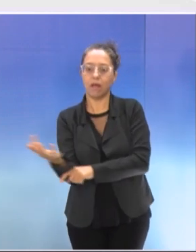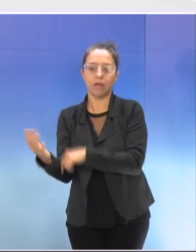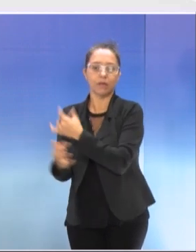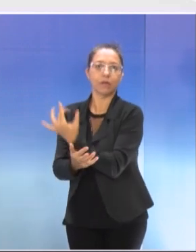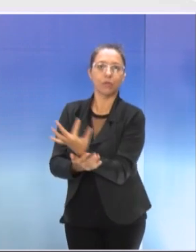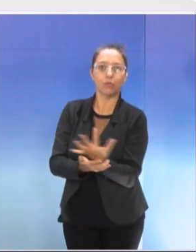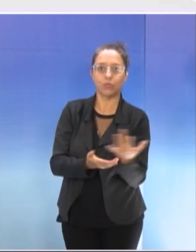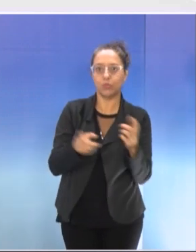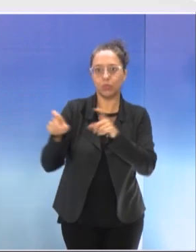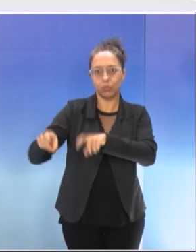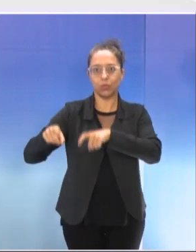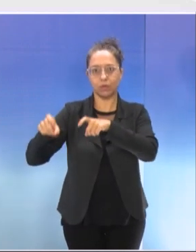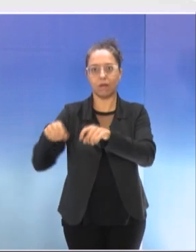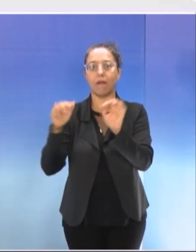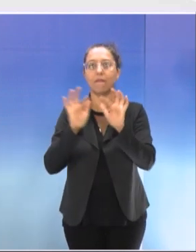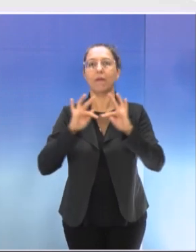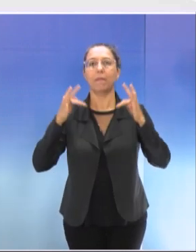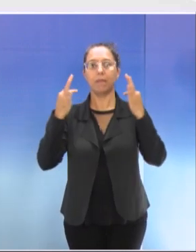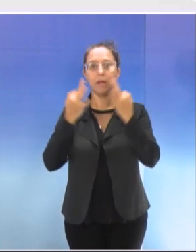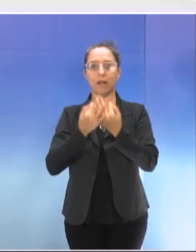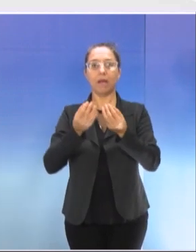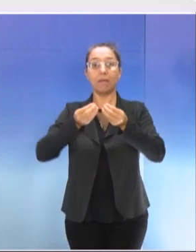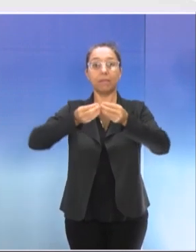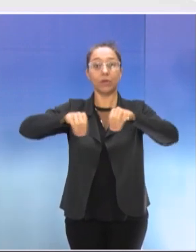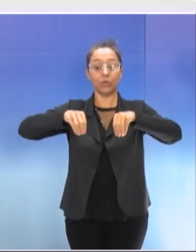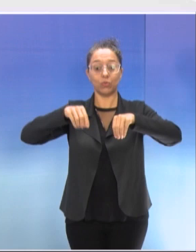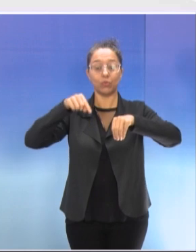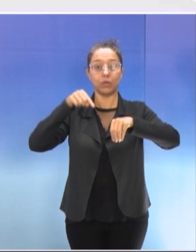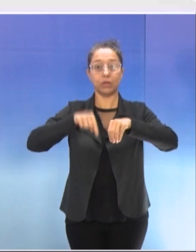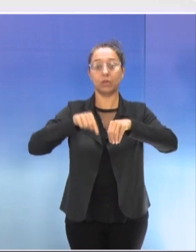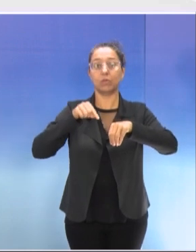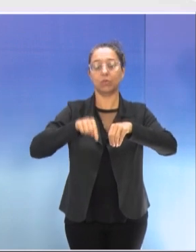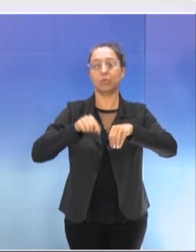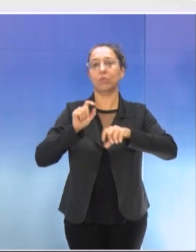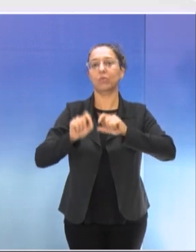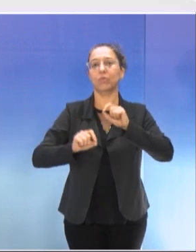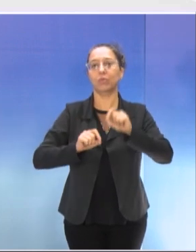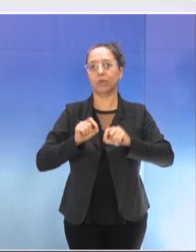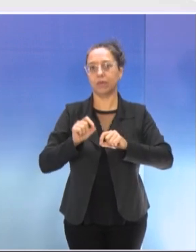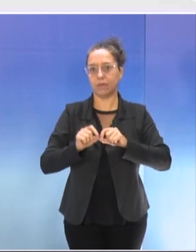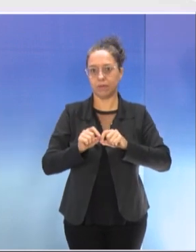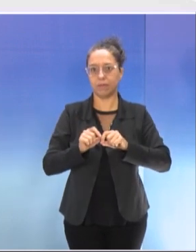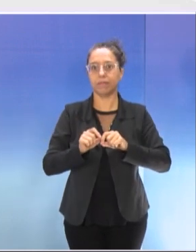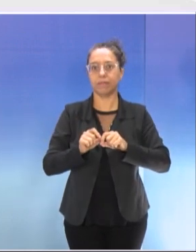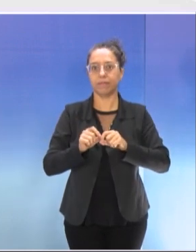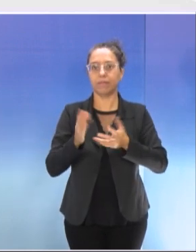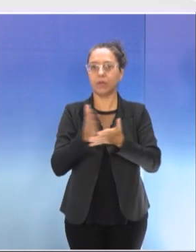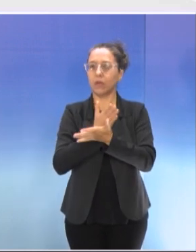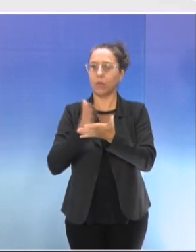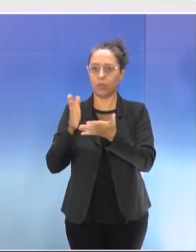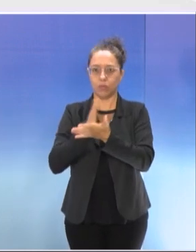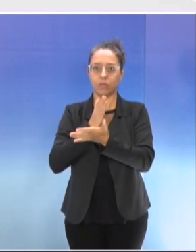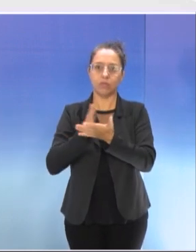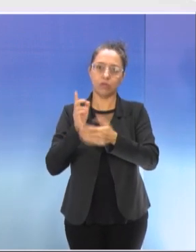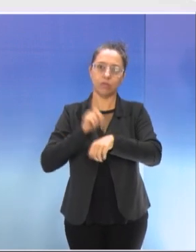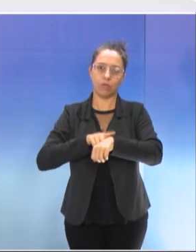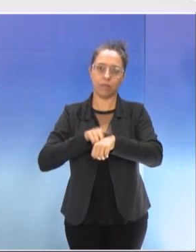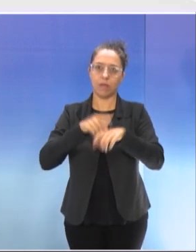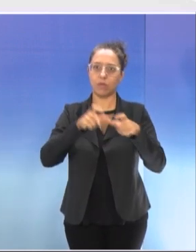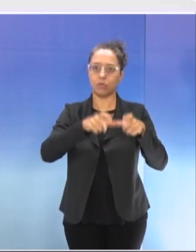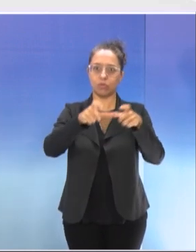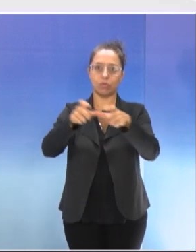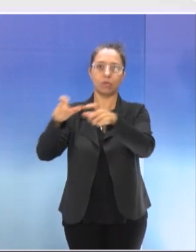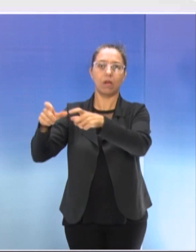levado um prejuízo muito grande em algumas plantações. Por